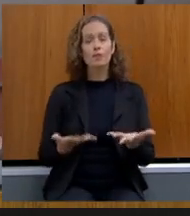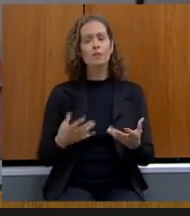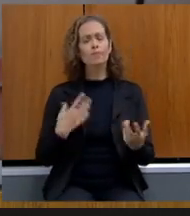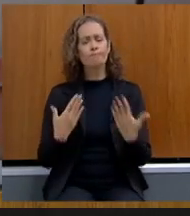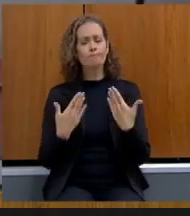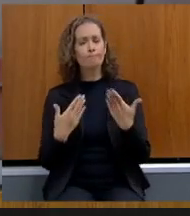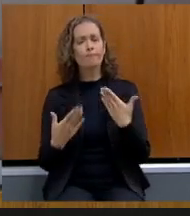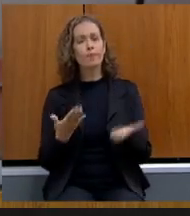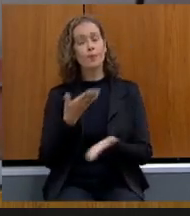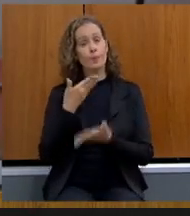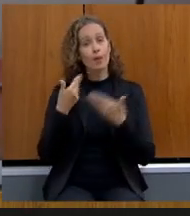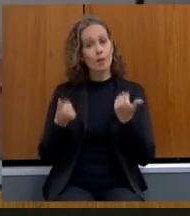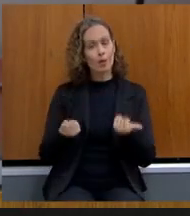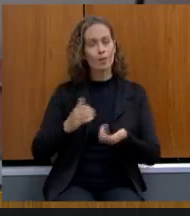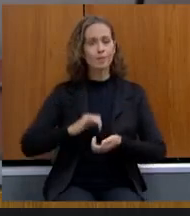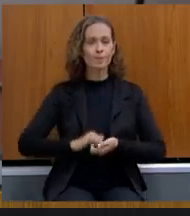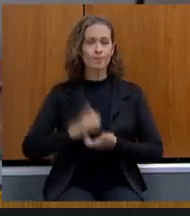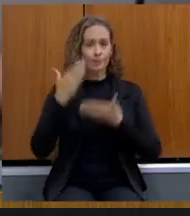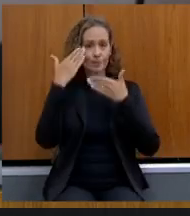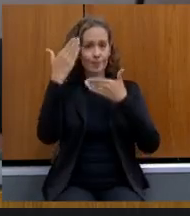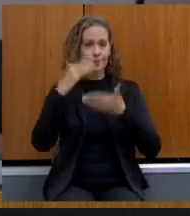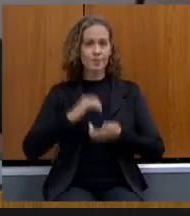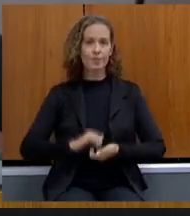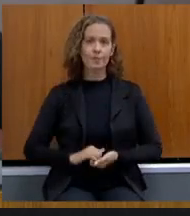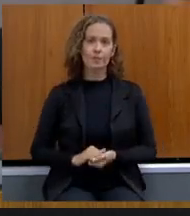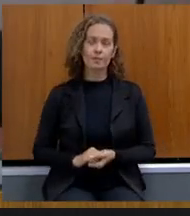vez maior Muito obrigado